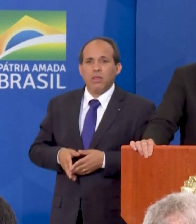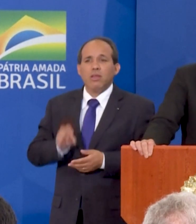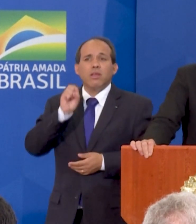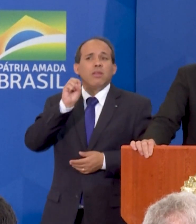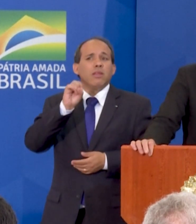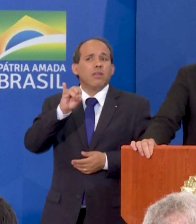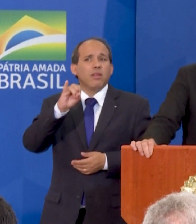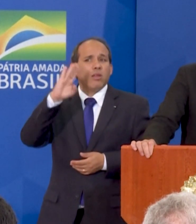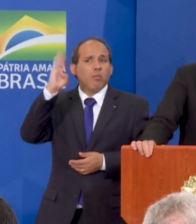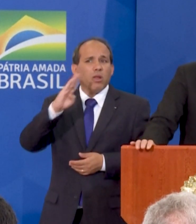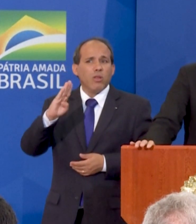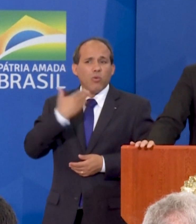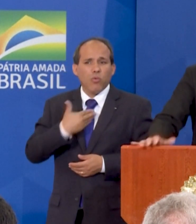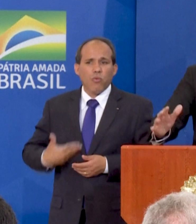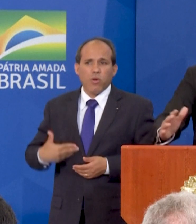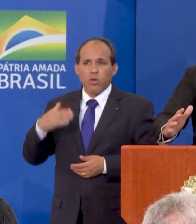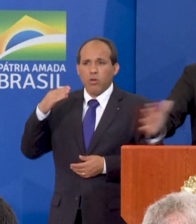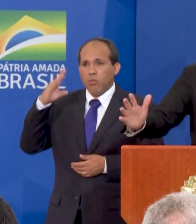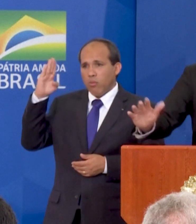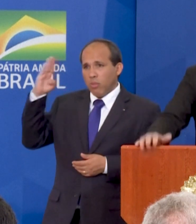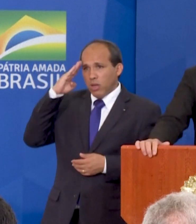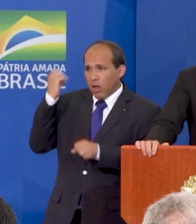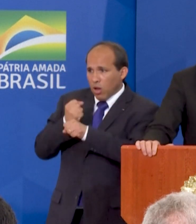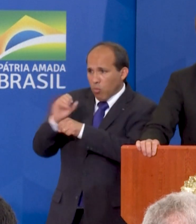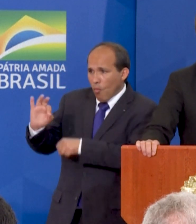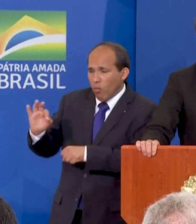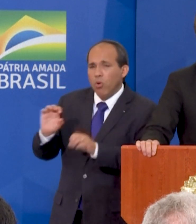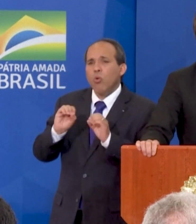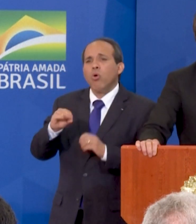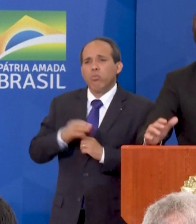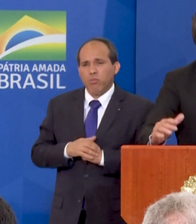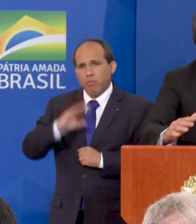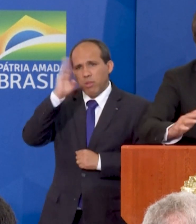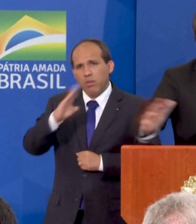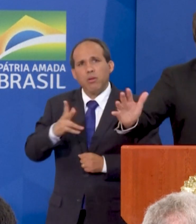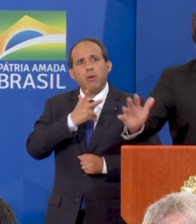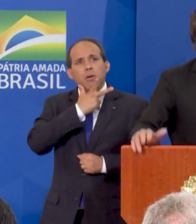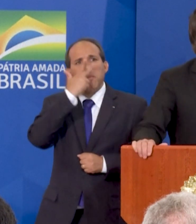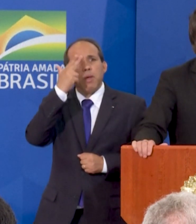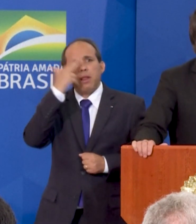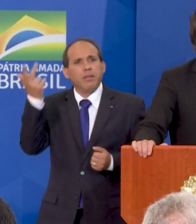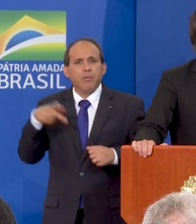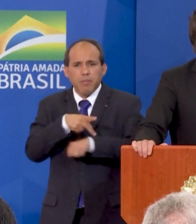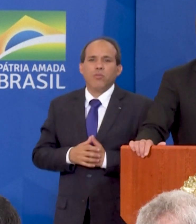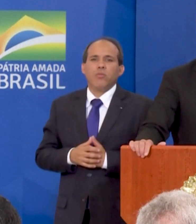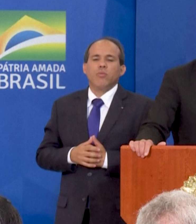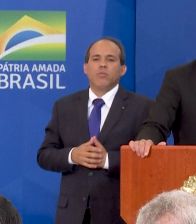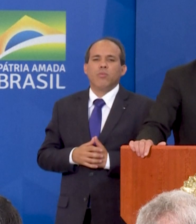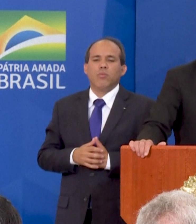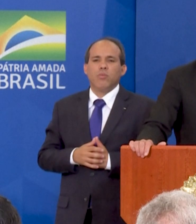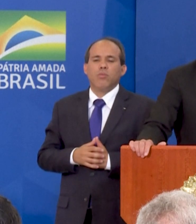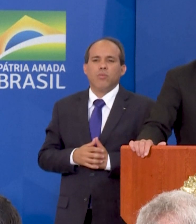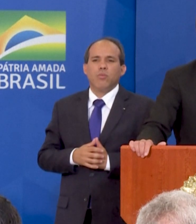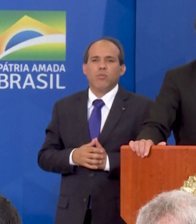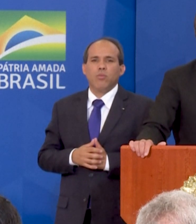amigos da Venezuela. Todas as mensagens foram encontradas no grupo nomeado Empresários e Política. Agora, a Polícia